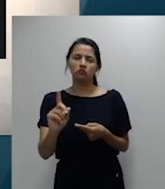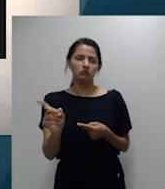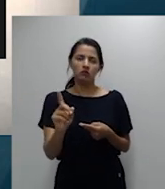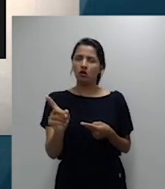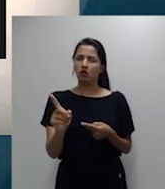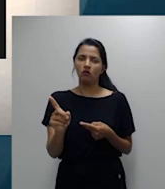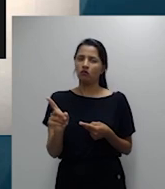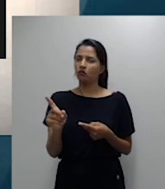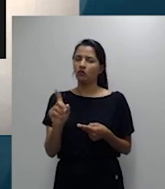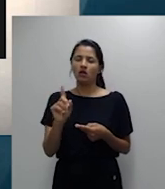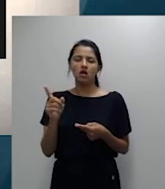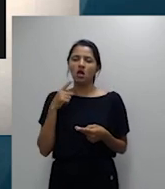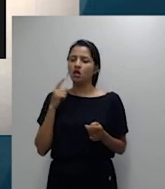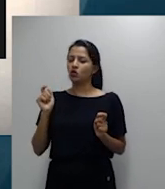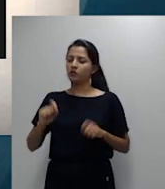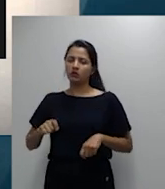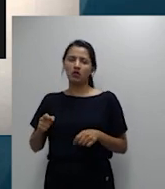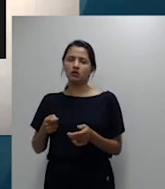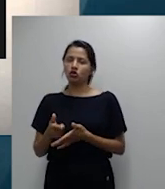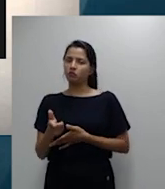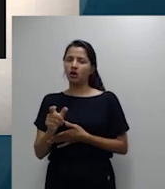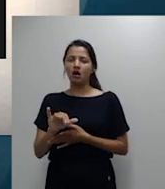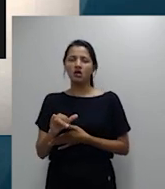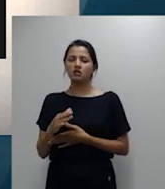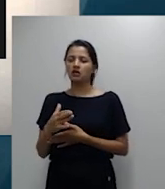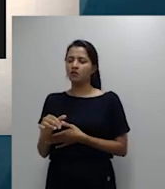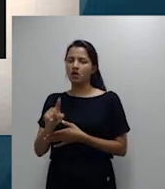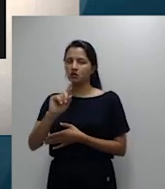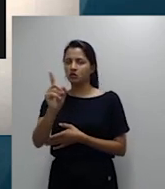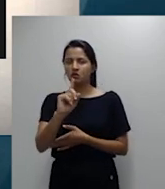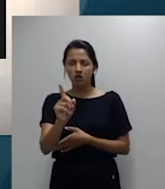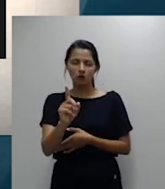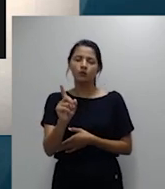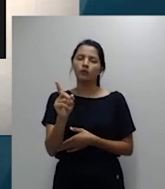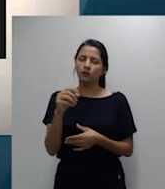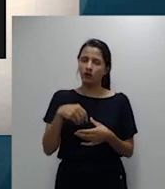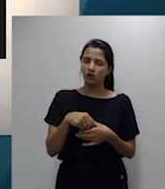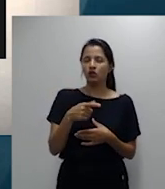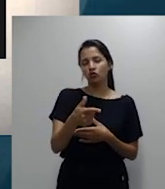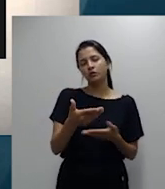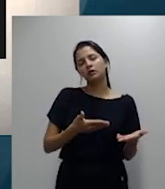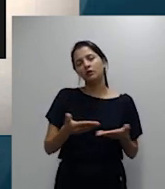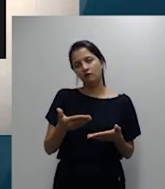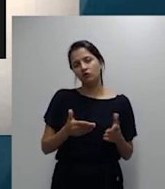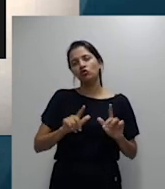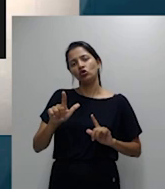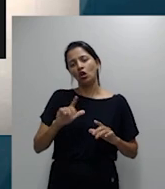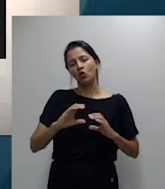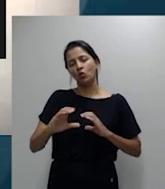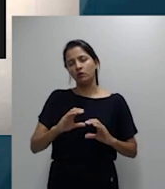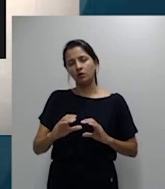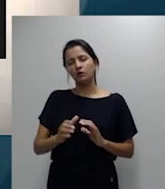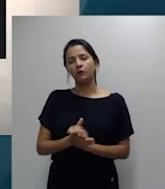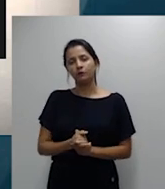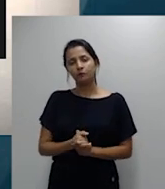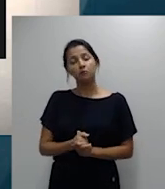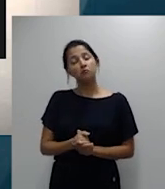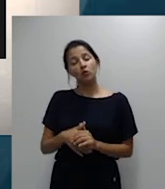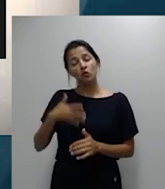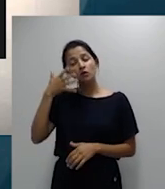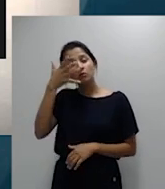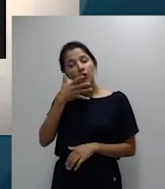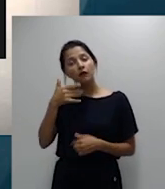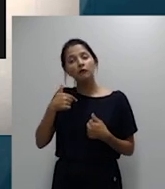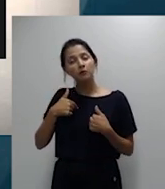peça competência no que tange ao imposto sobre serviços de comunicação e com essas palavras